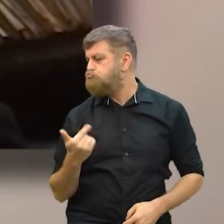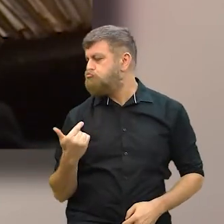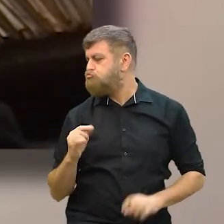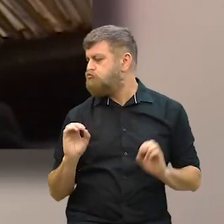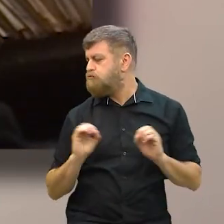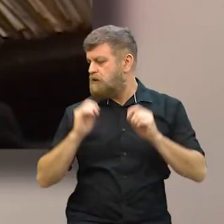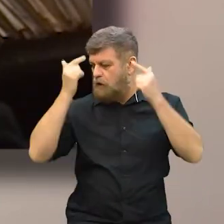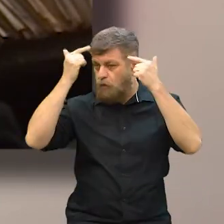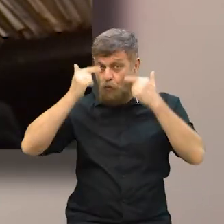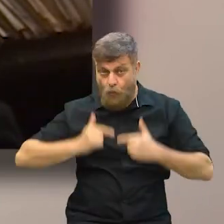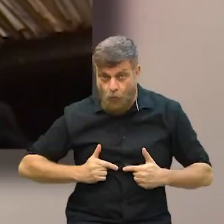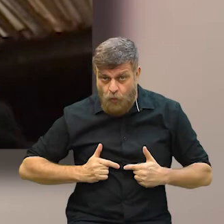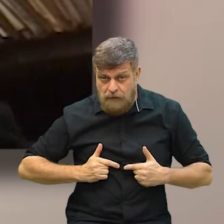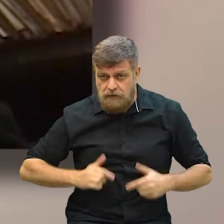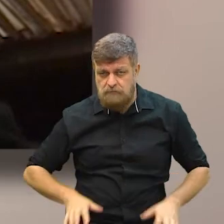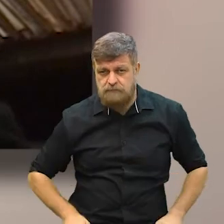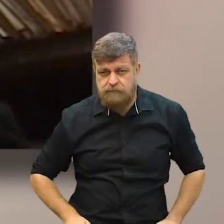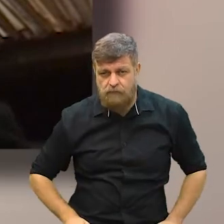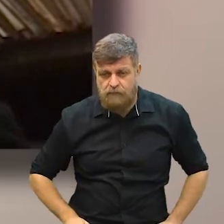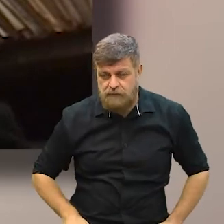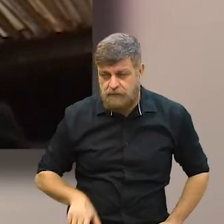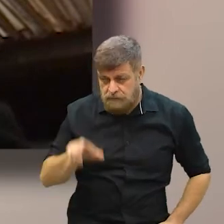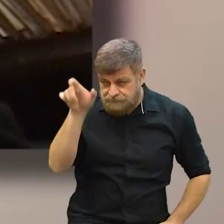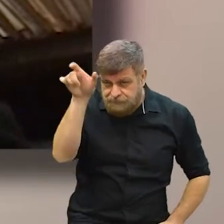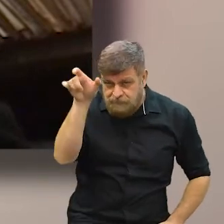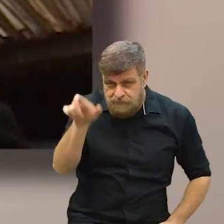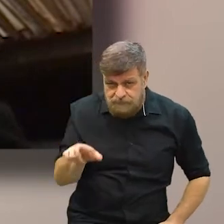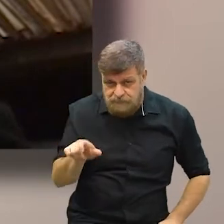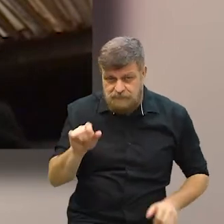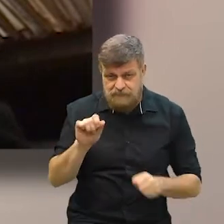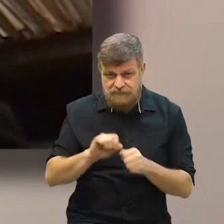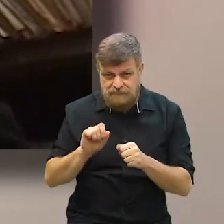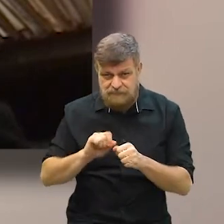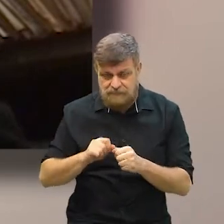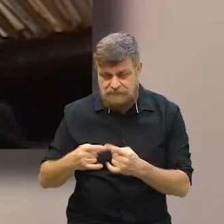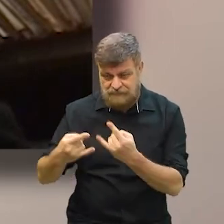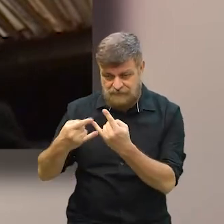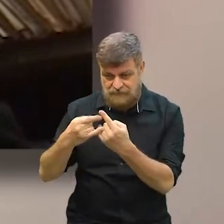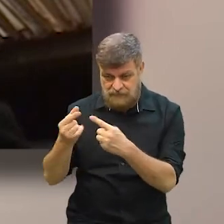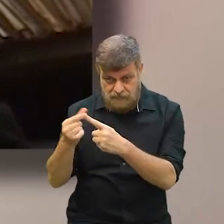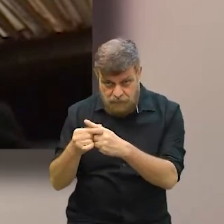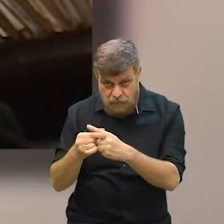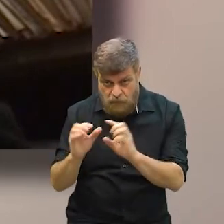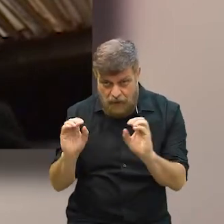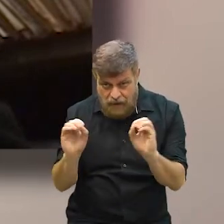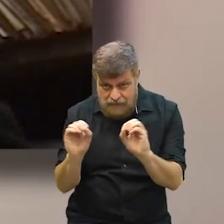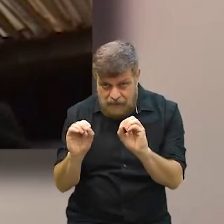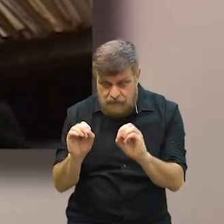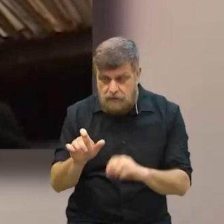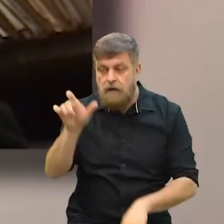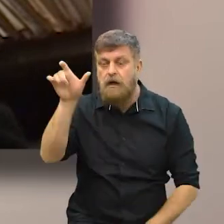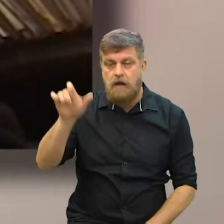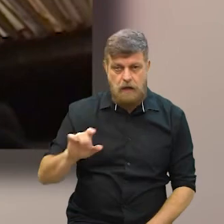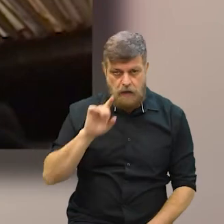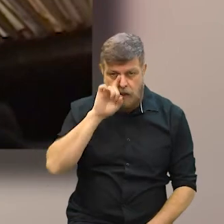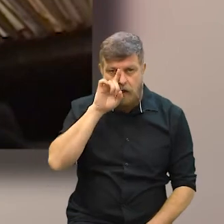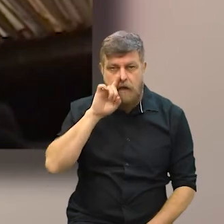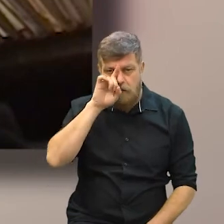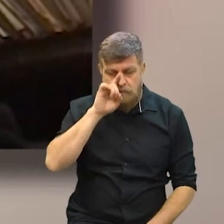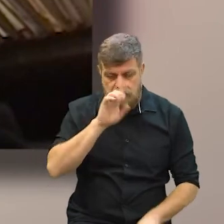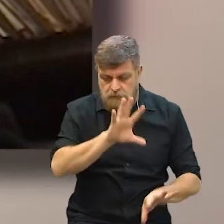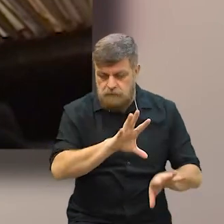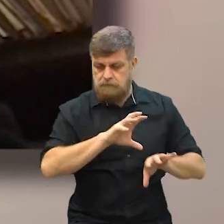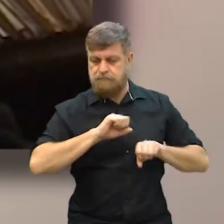tenho nada. Quem faz sexo desprotegido tem risco